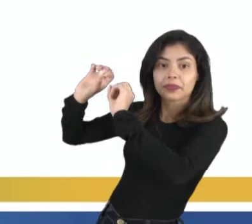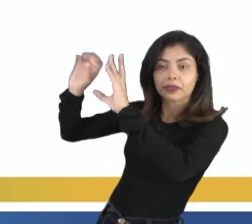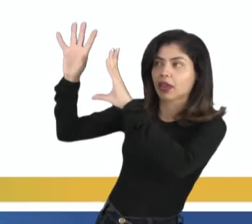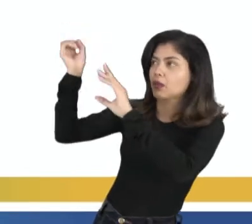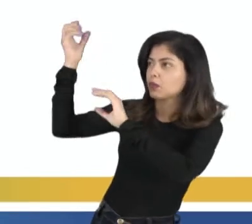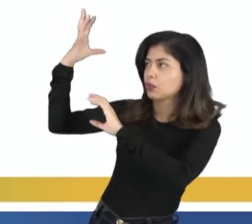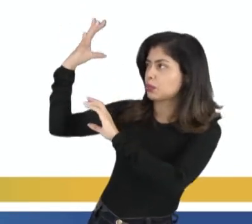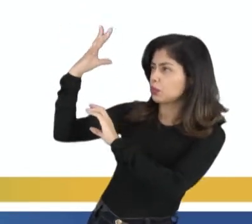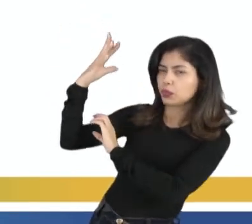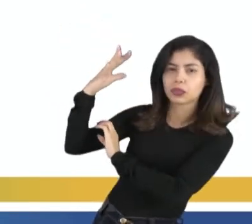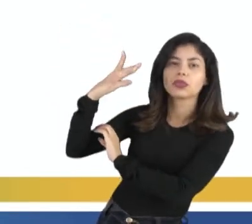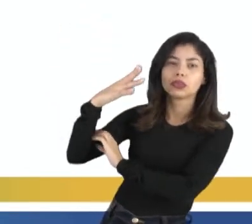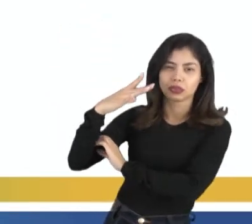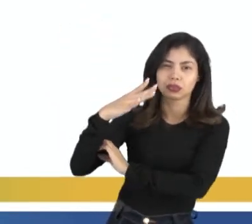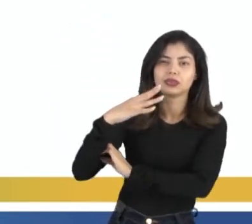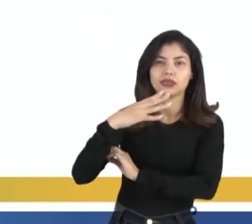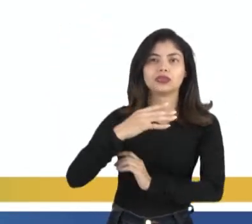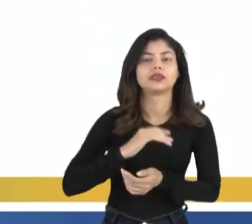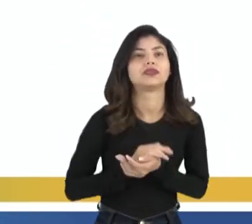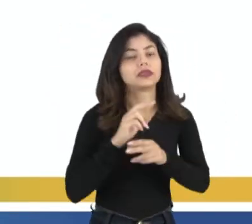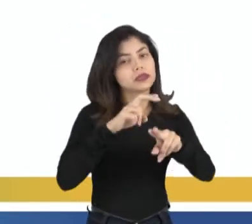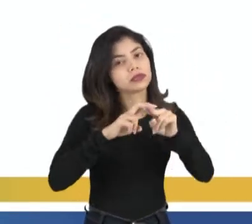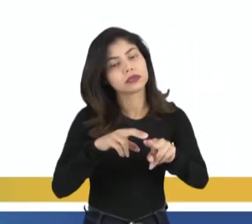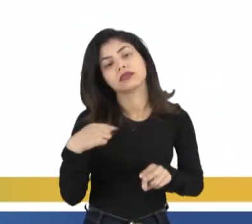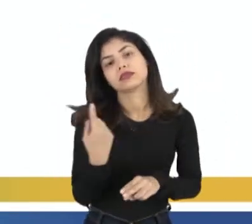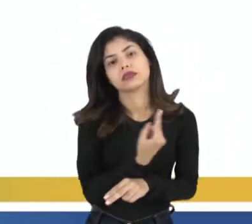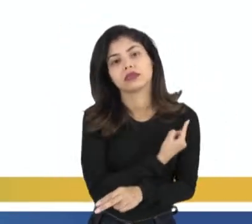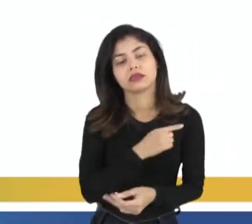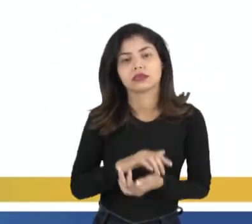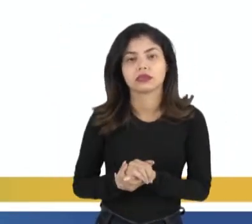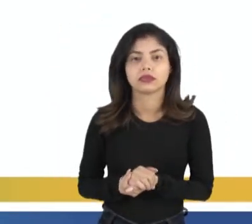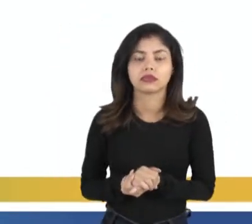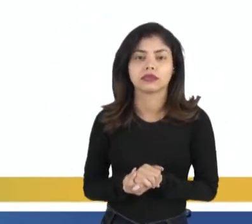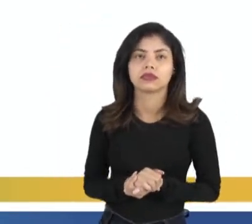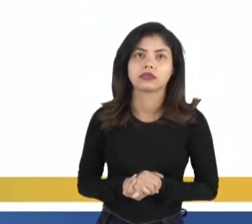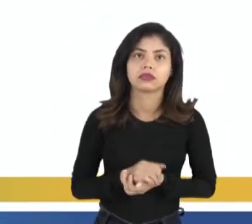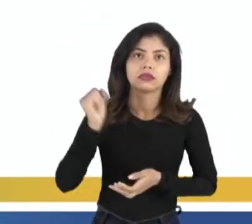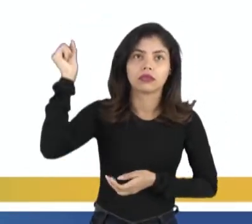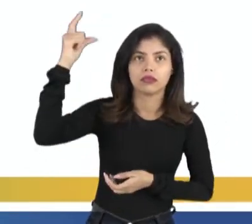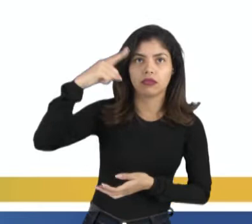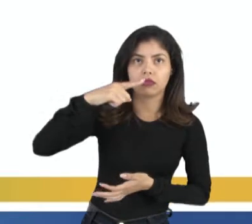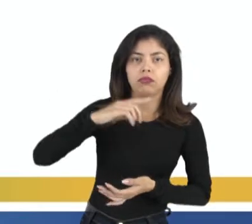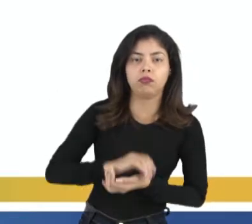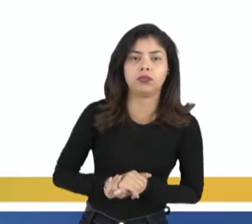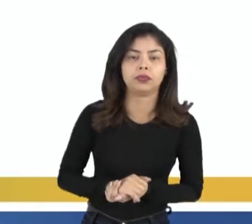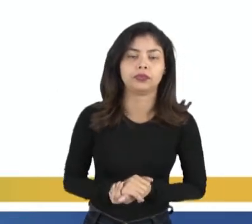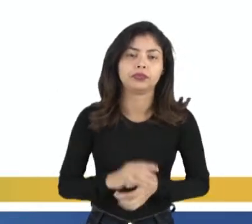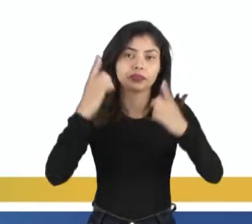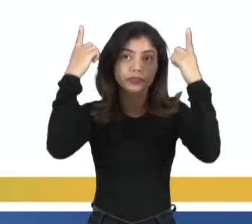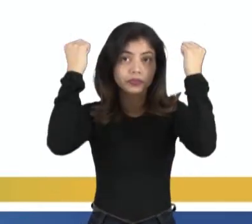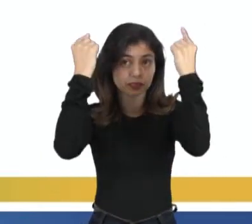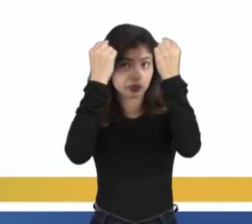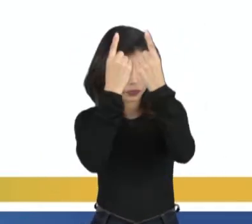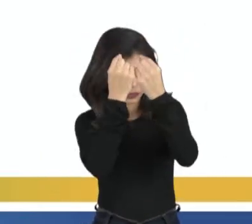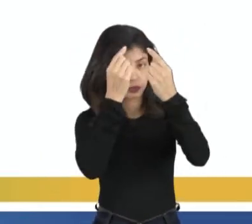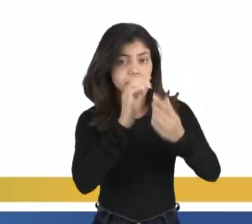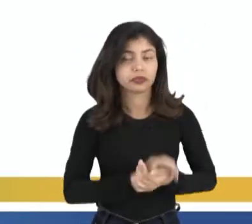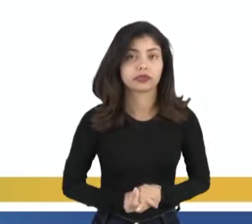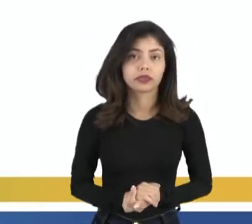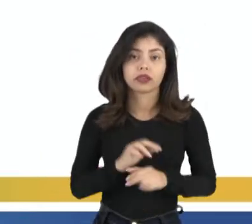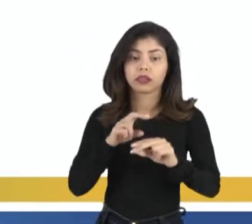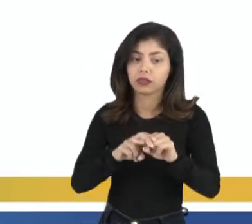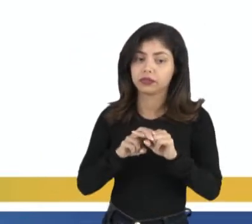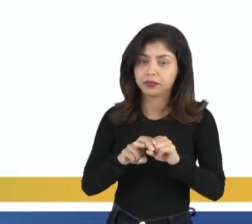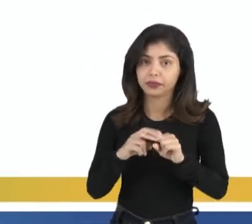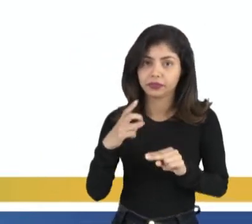iluminar né E aí por isso que nosso sol se chama sol isso aí vem do grego e